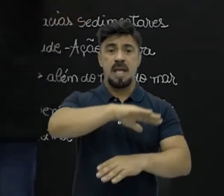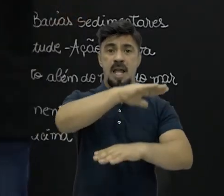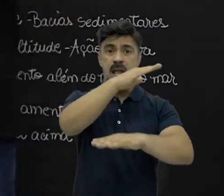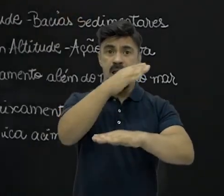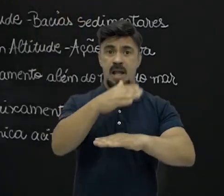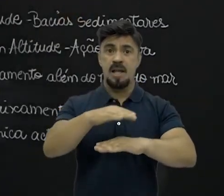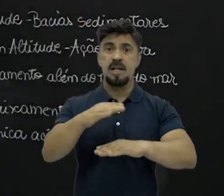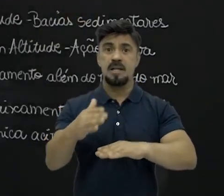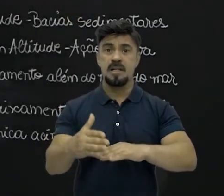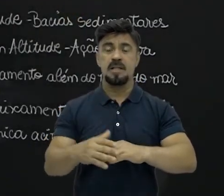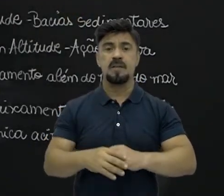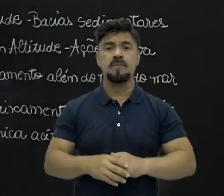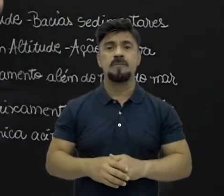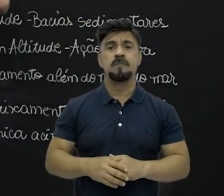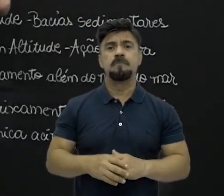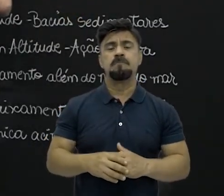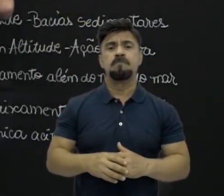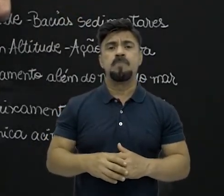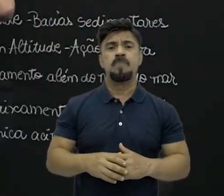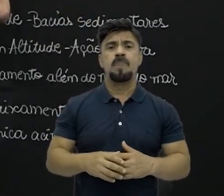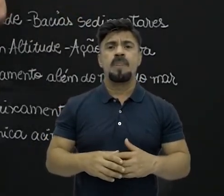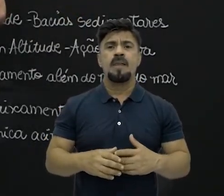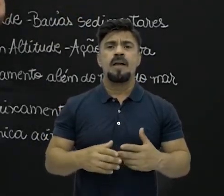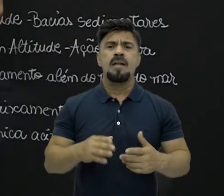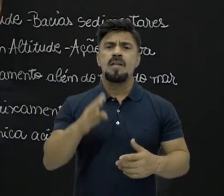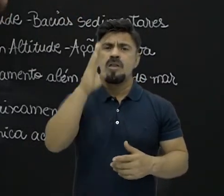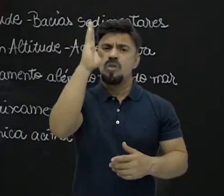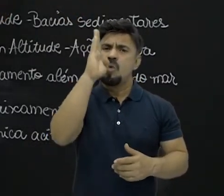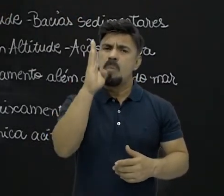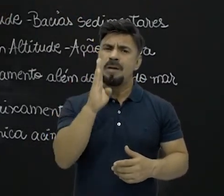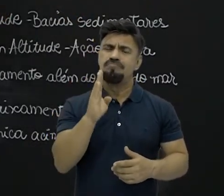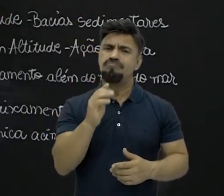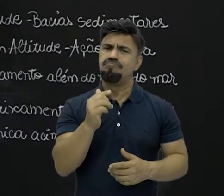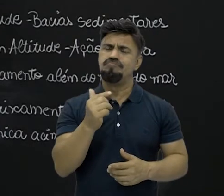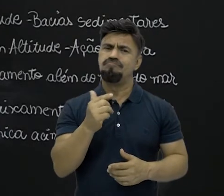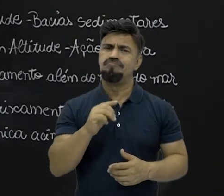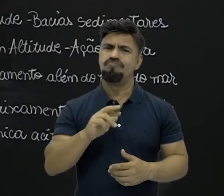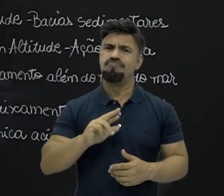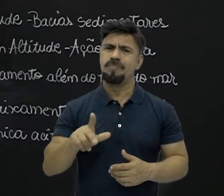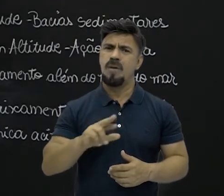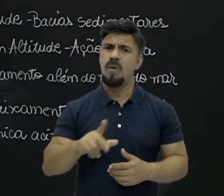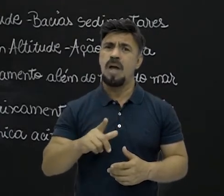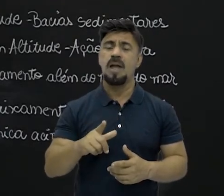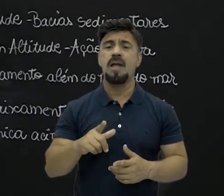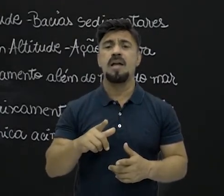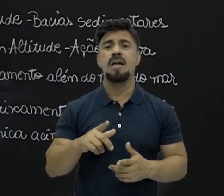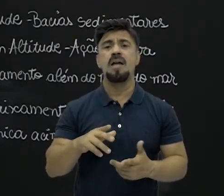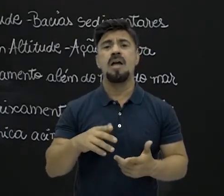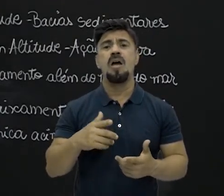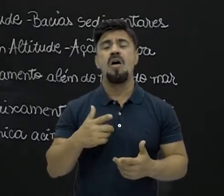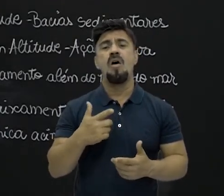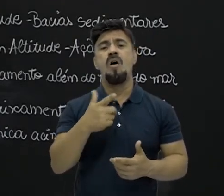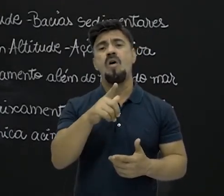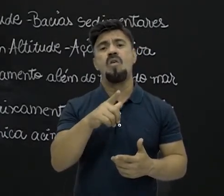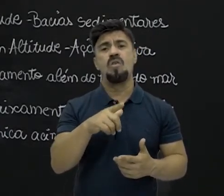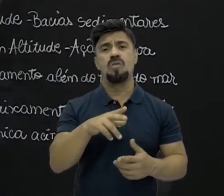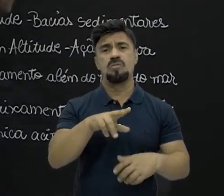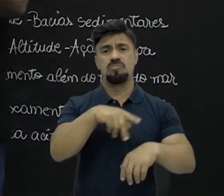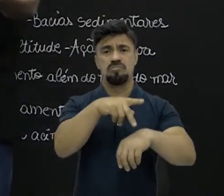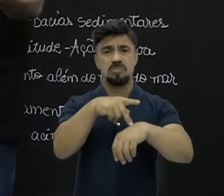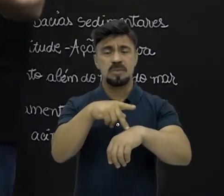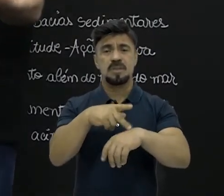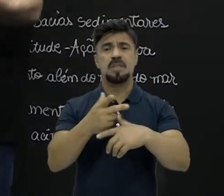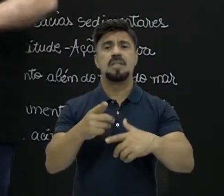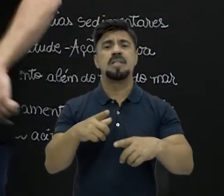orogênica, ela não é muito comum no Brasil. Isso vai acontecer, óbvio, em áreas de encontros de placas tectônicas. Então vamos ter na Cordilheira dos